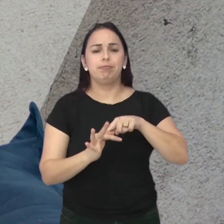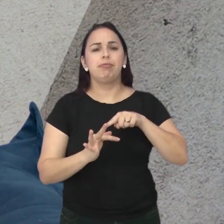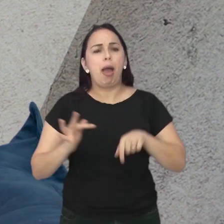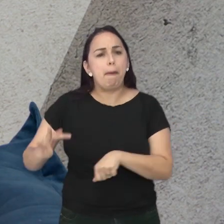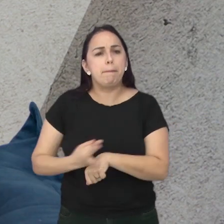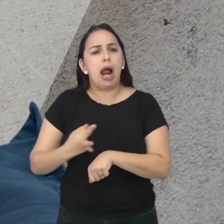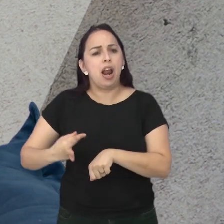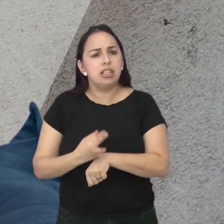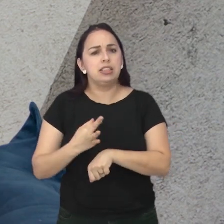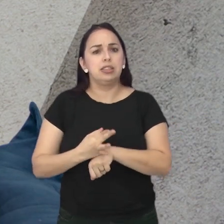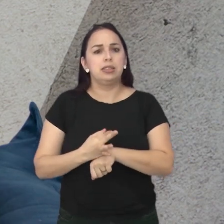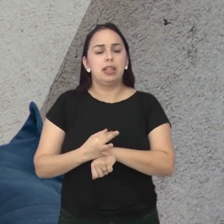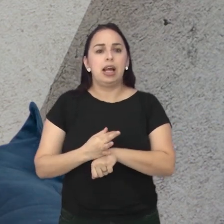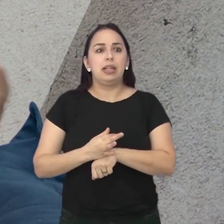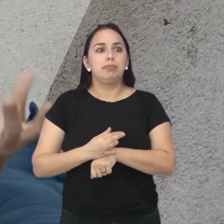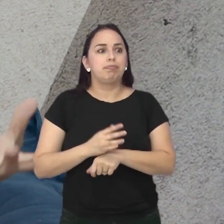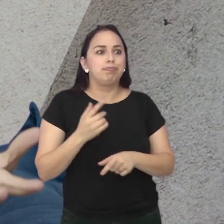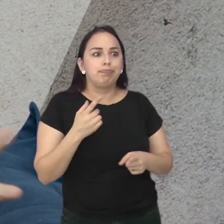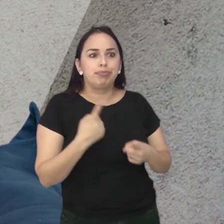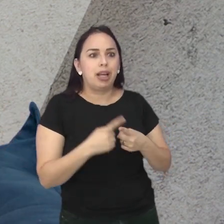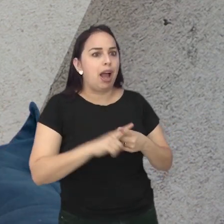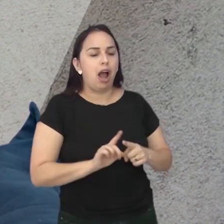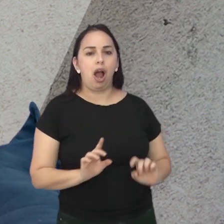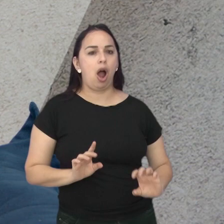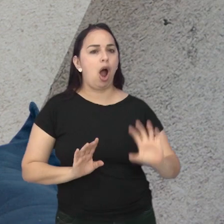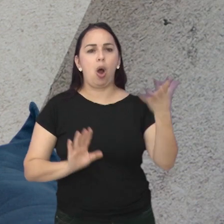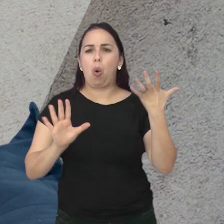porque você se depara com muita